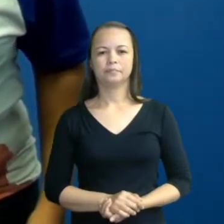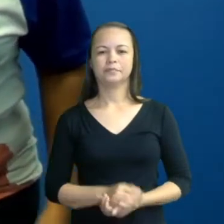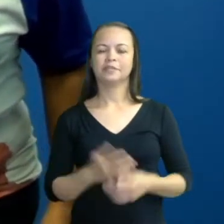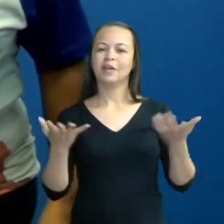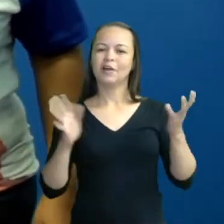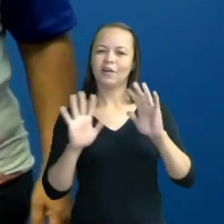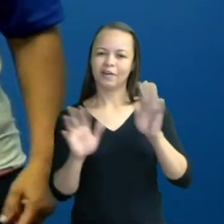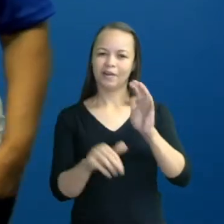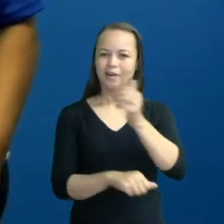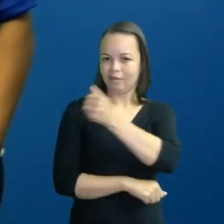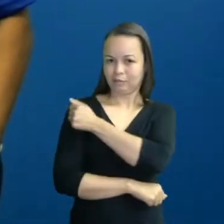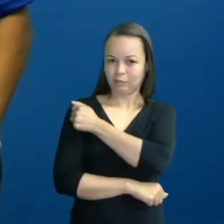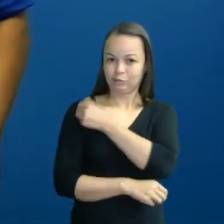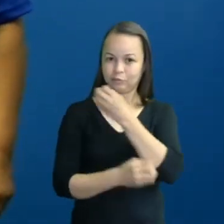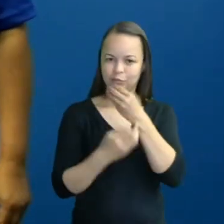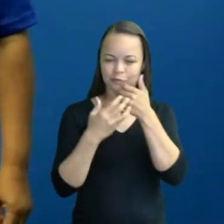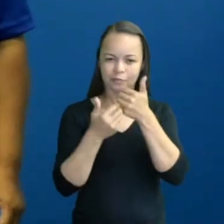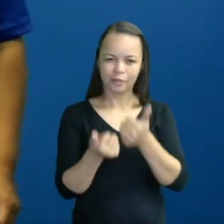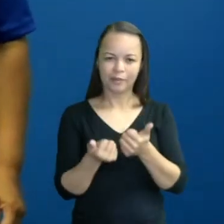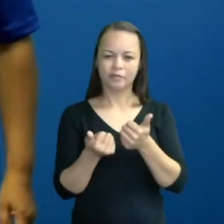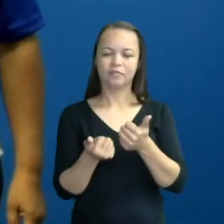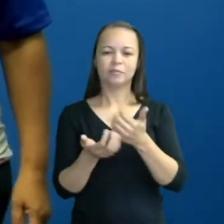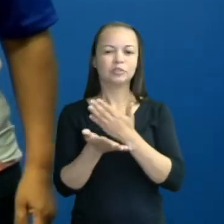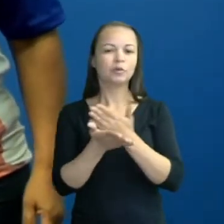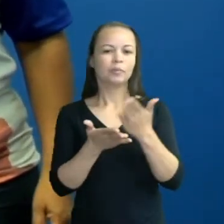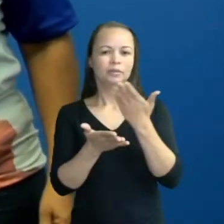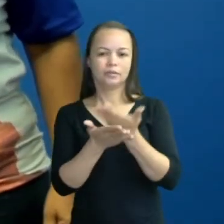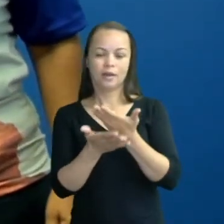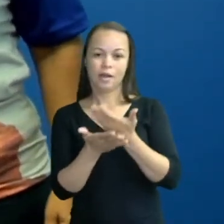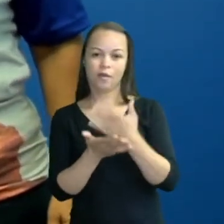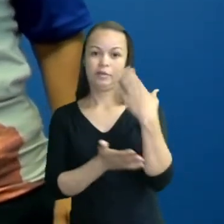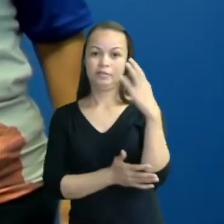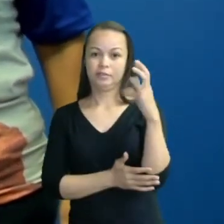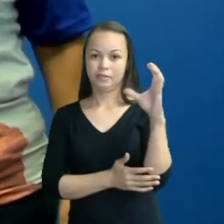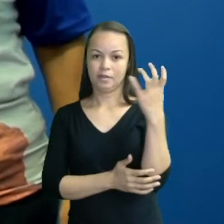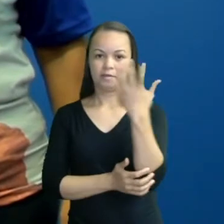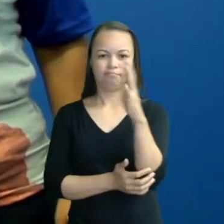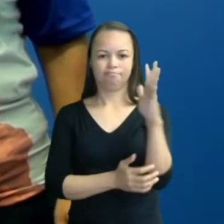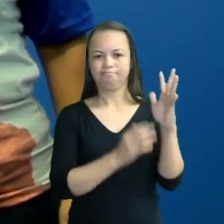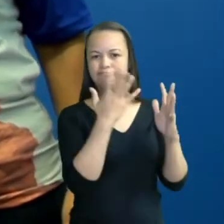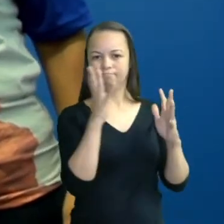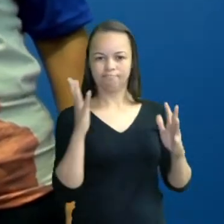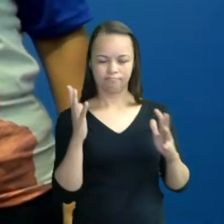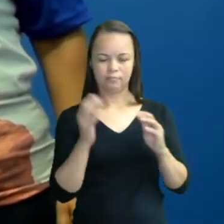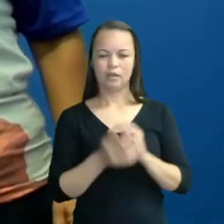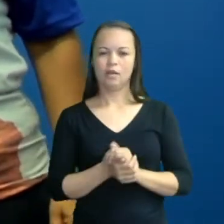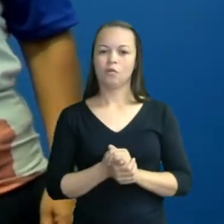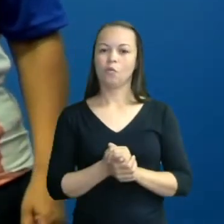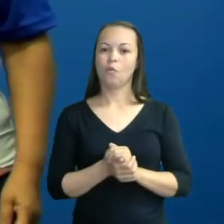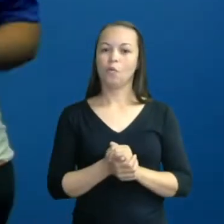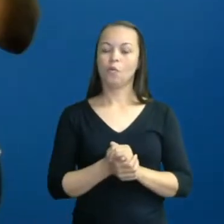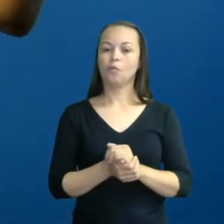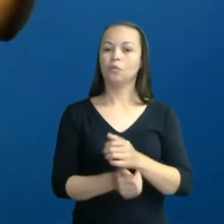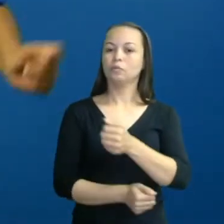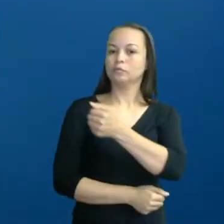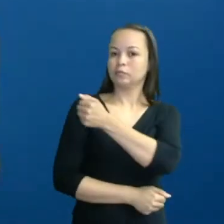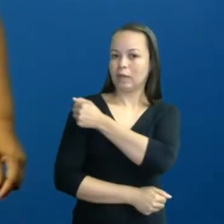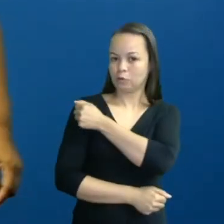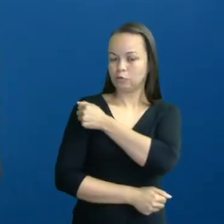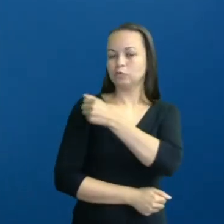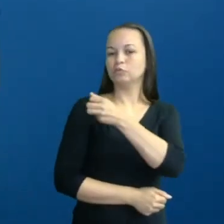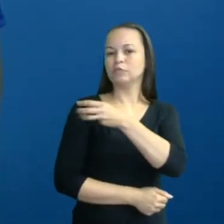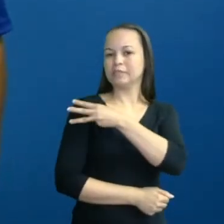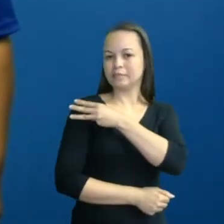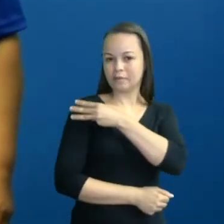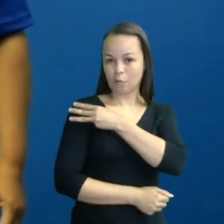pessoal, tudo bom? Vamos para mais uma aula de Ciências da Natureza com a turma do terceiro ano. Vamos lá, eu sou a